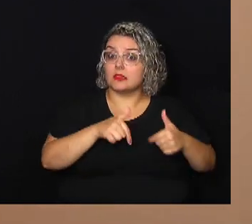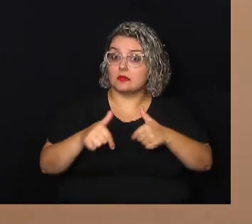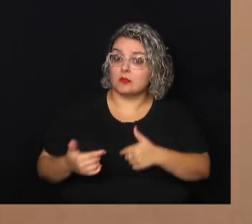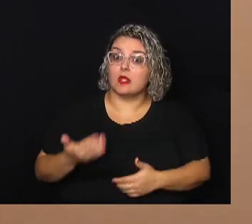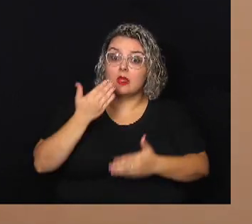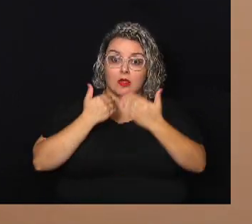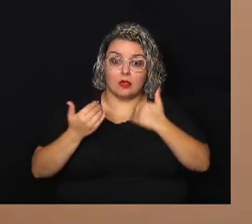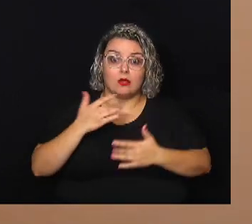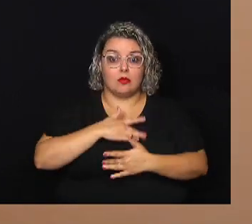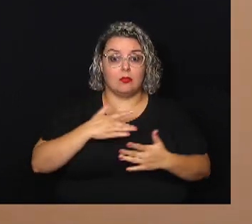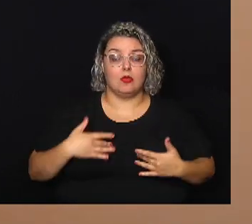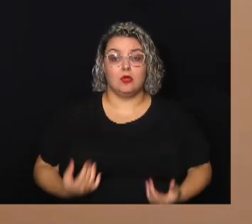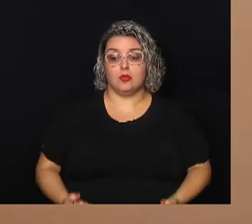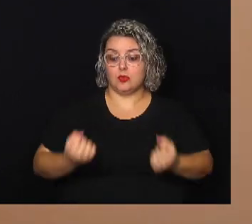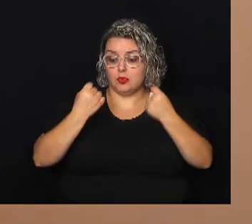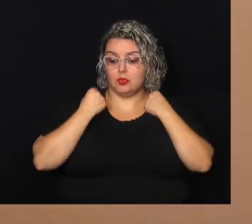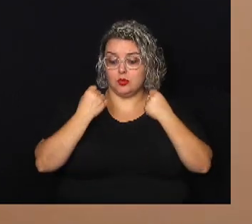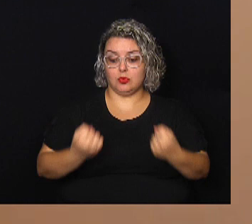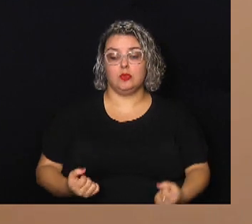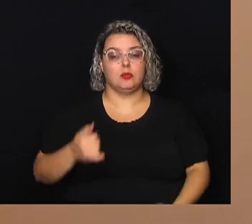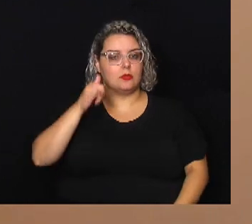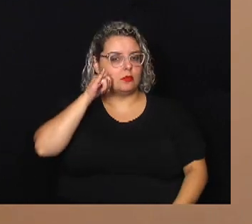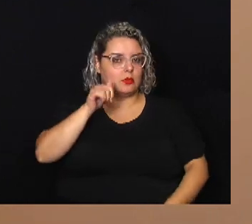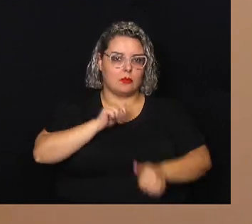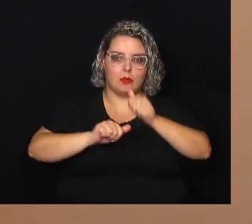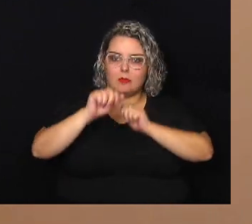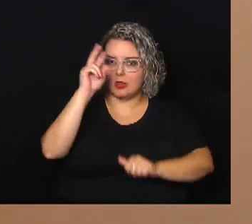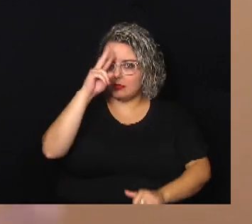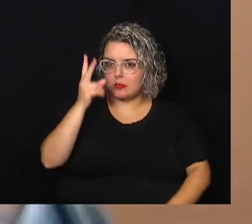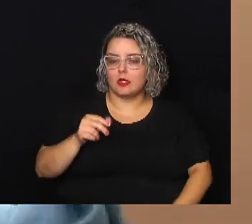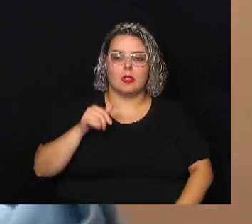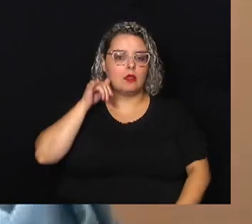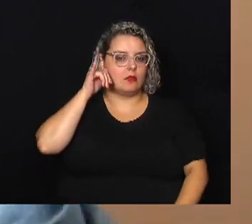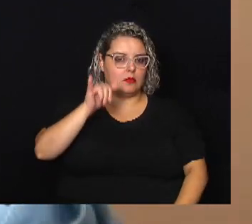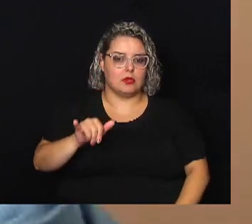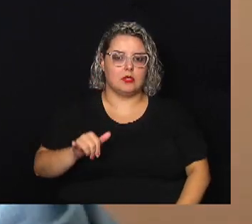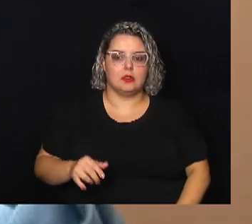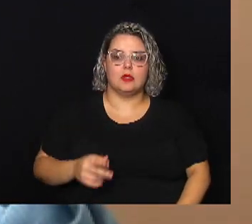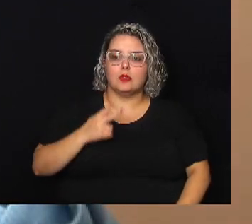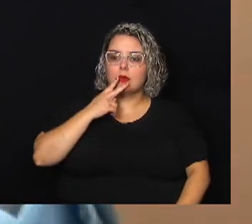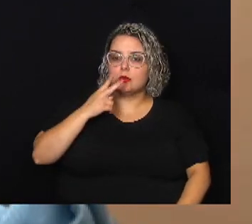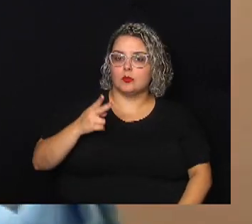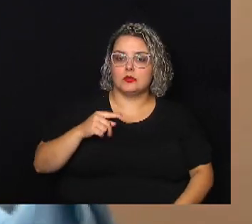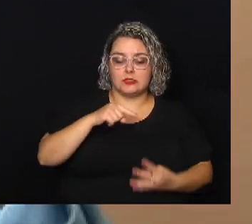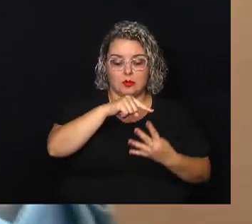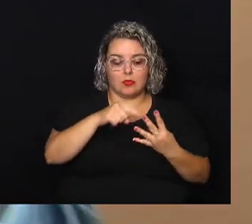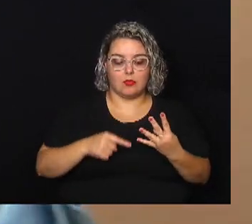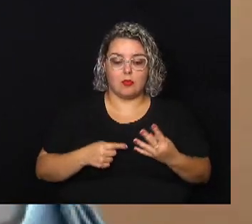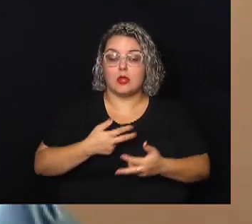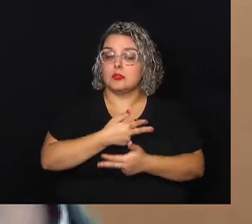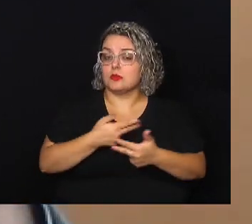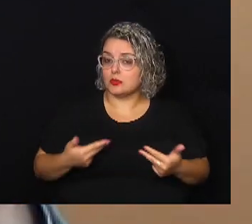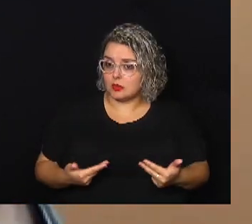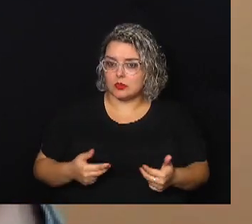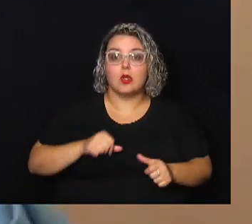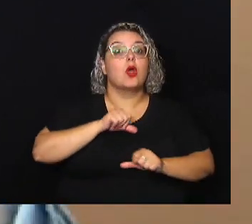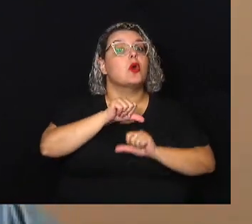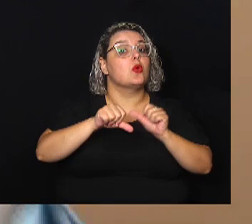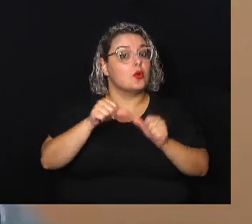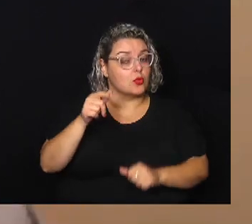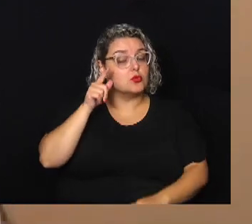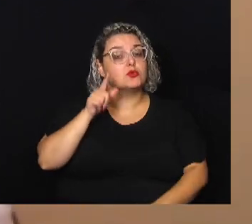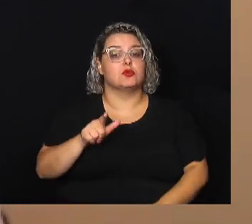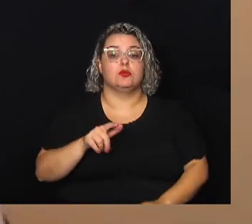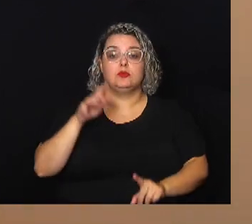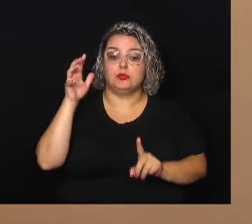e exercício físico, evitar bebidas alcoólicas, evitar o tabagismo, são 4 fatores totalmente modificáveis que